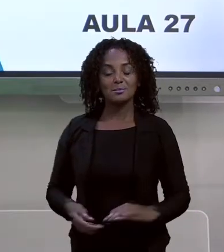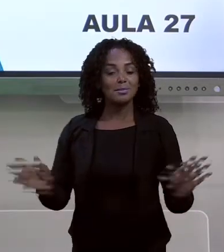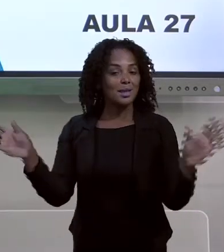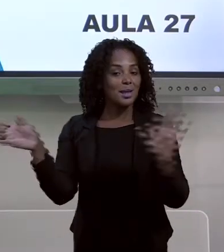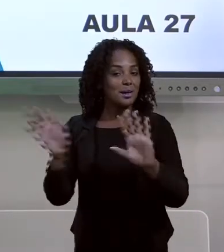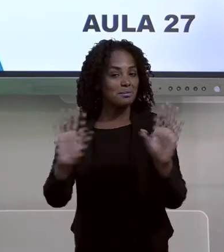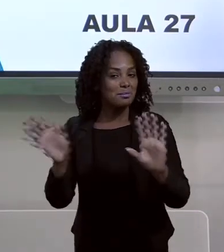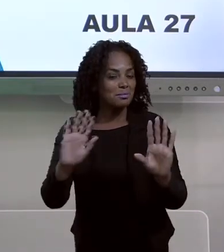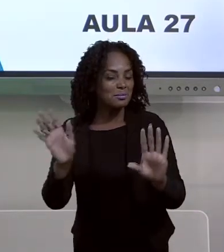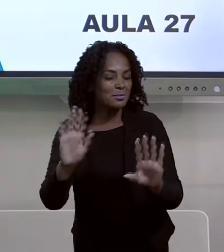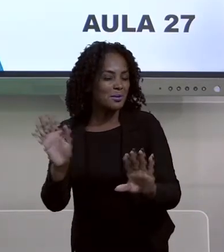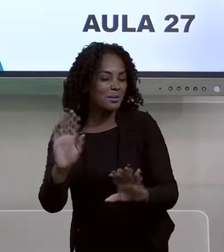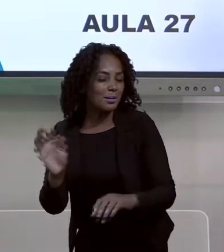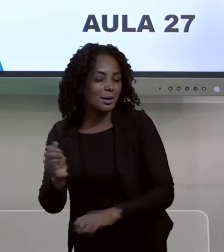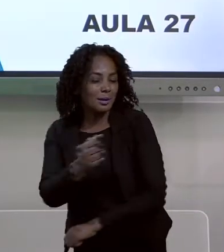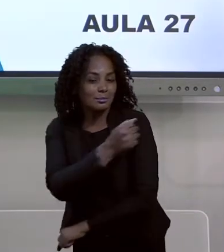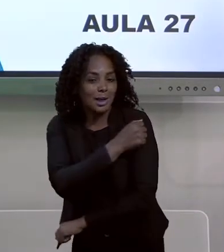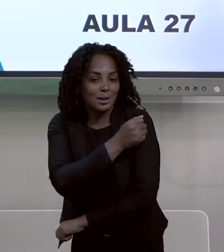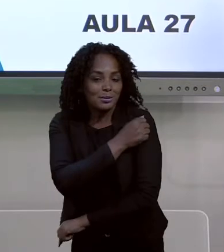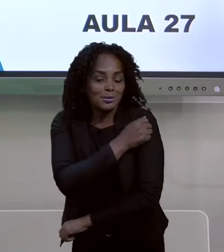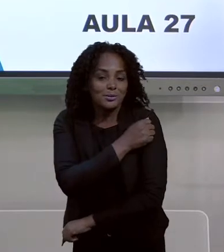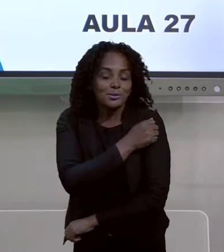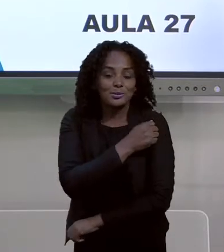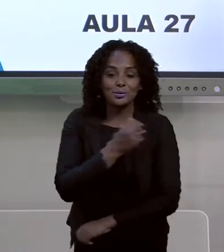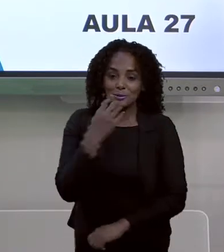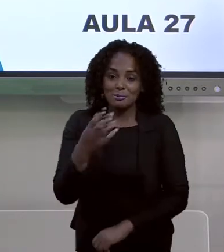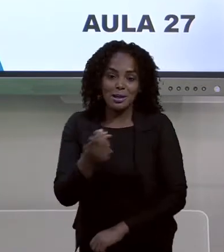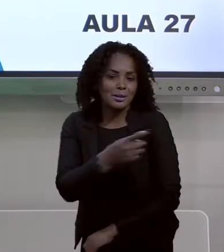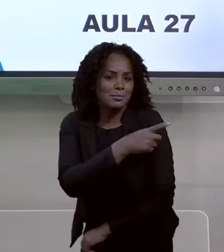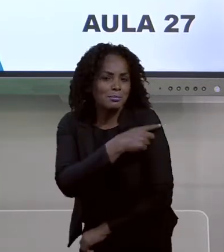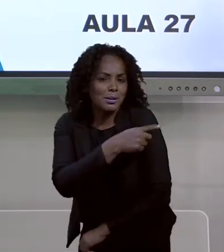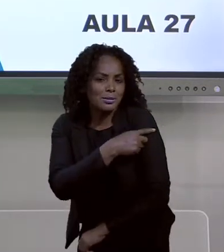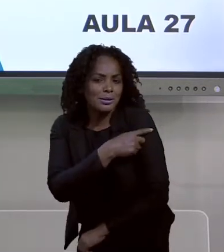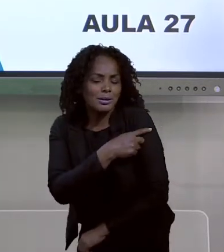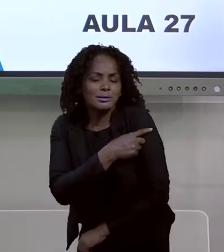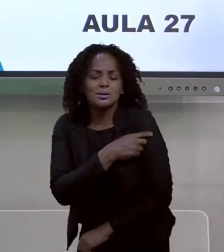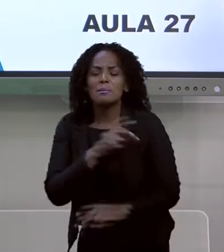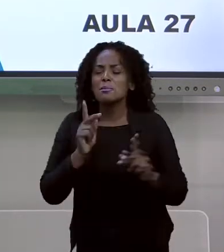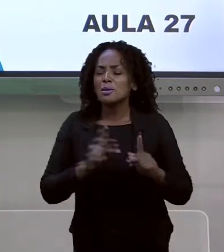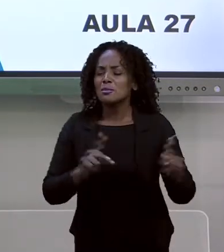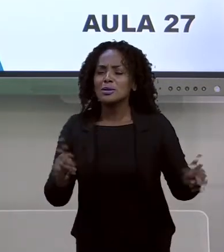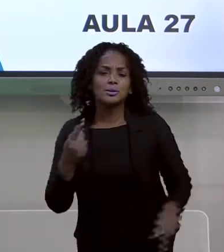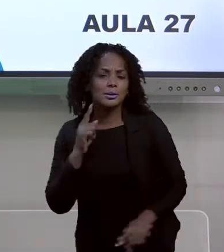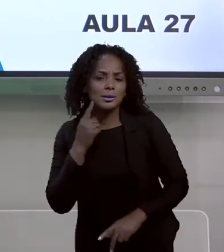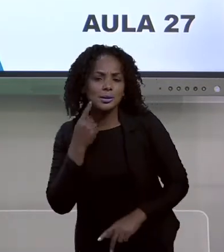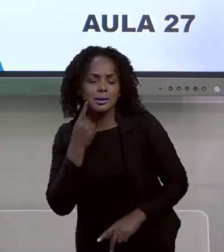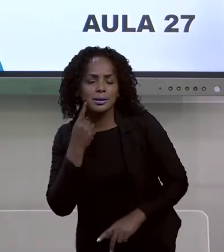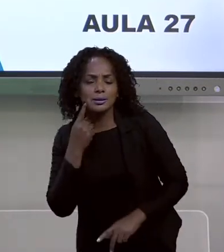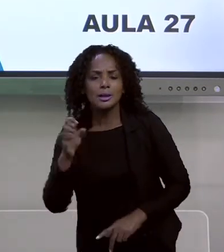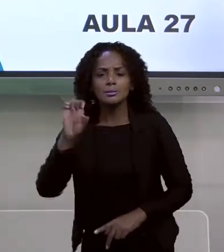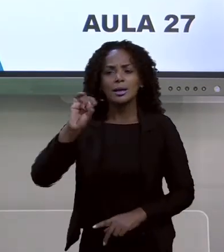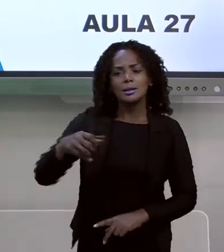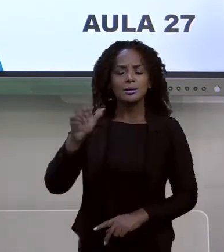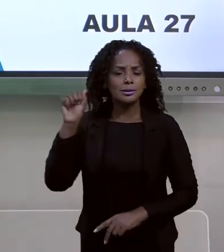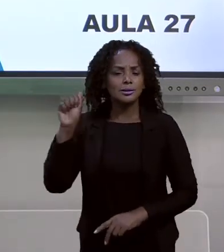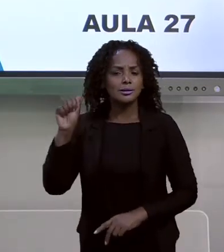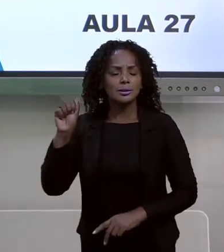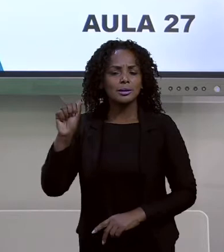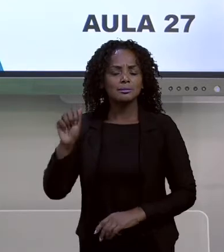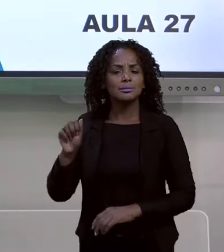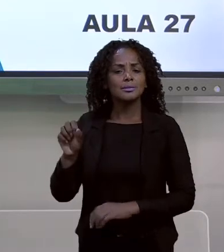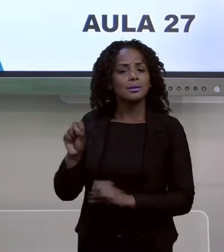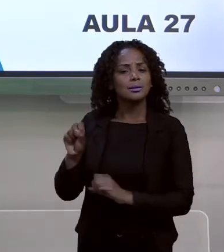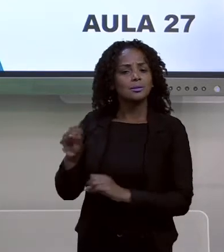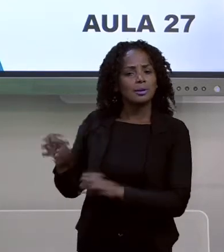Olá, estudantes do primeiro ano, tudo bem? Sou a professora Gisele da EJA, Educação de Jovens e